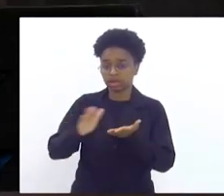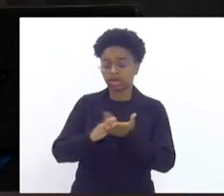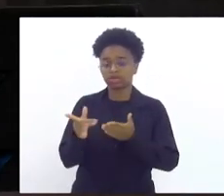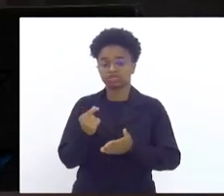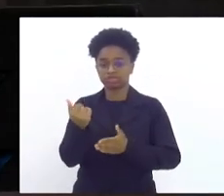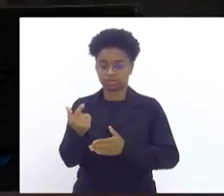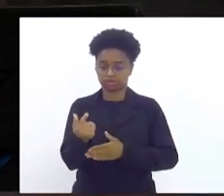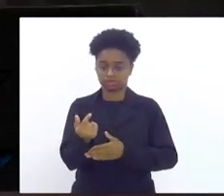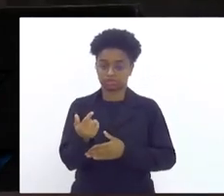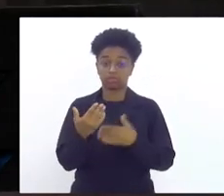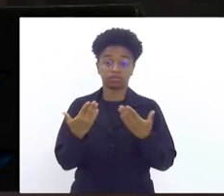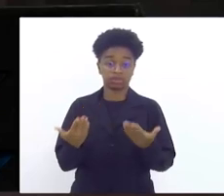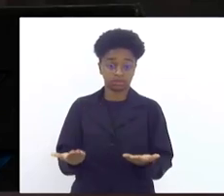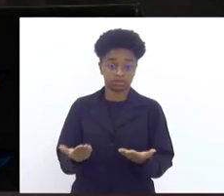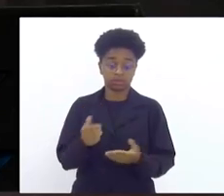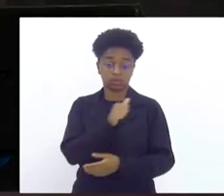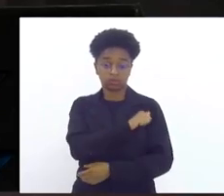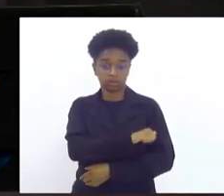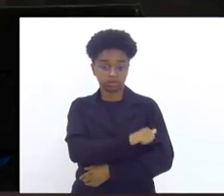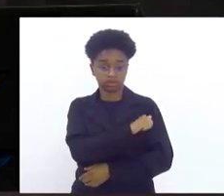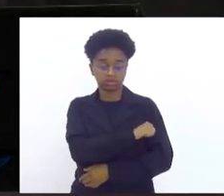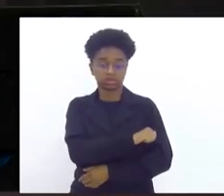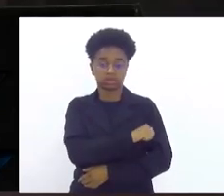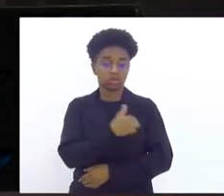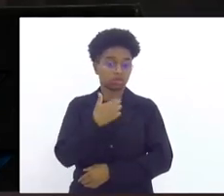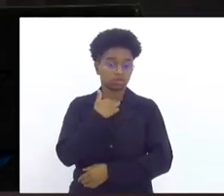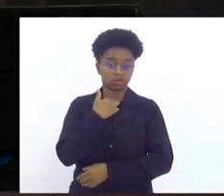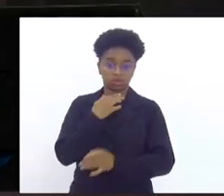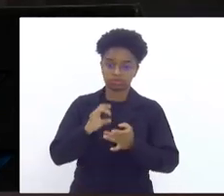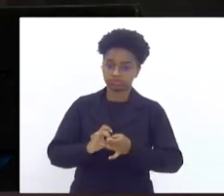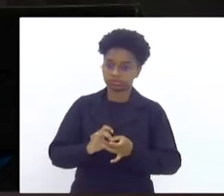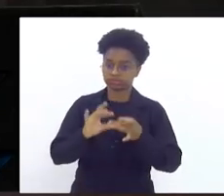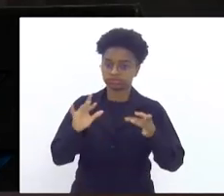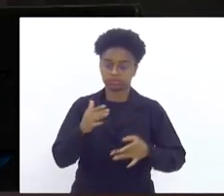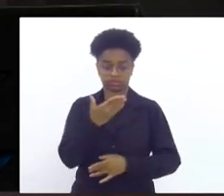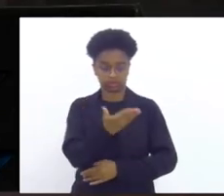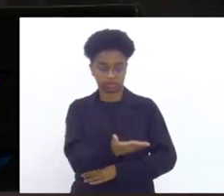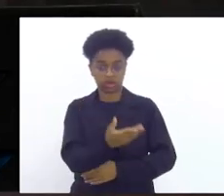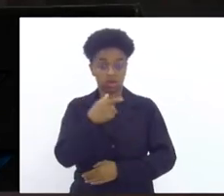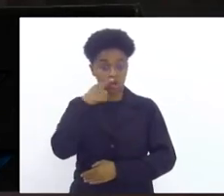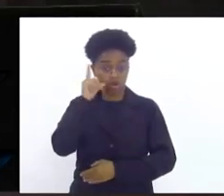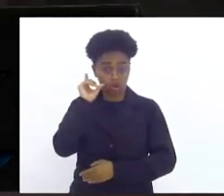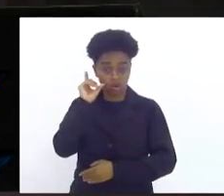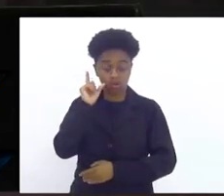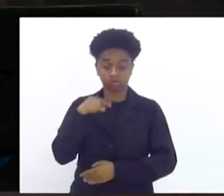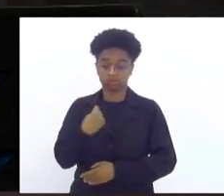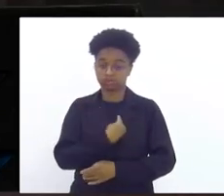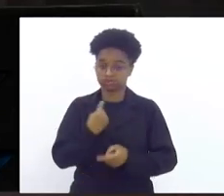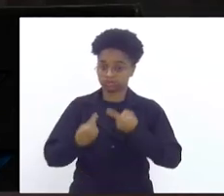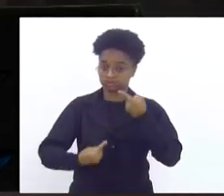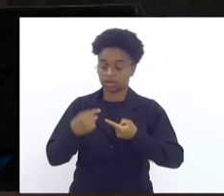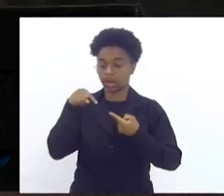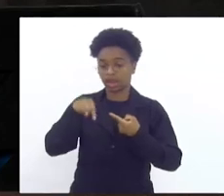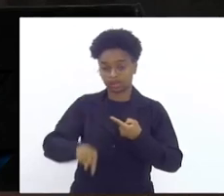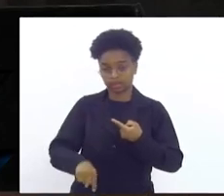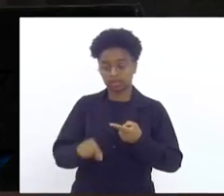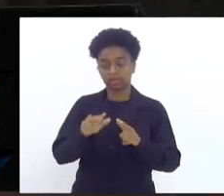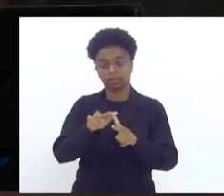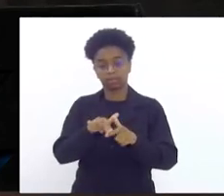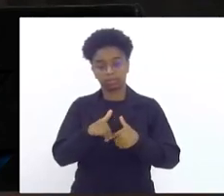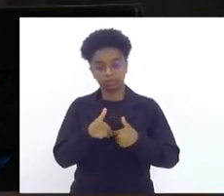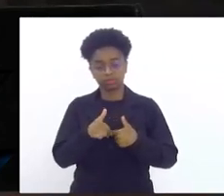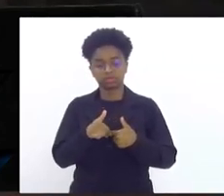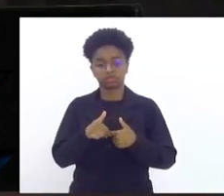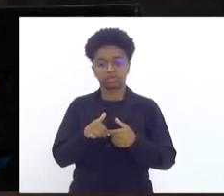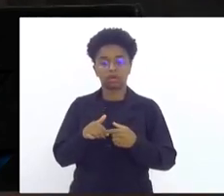Portanto o Rio de Janeiro não pode permitir que esse sujeito que ontem foi objeto discussão nessa casa por conta da sua